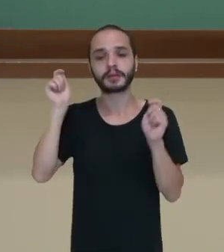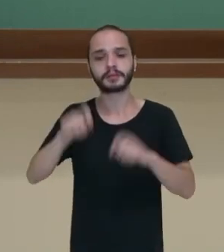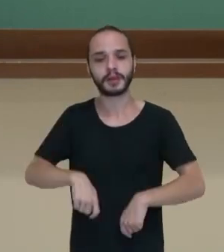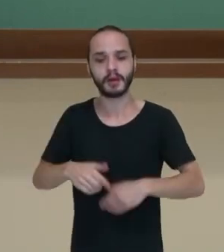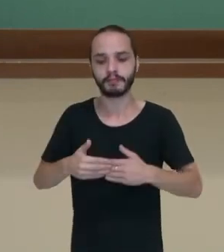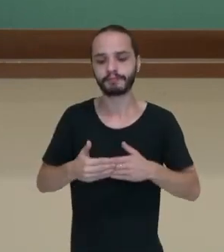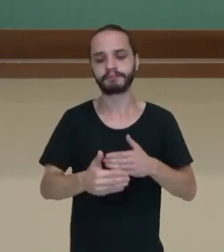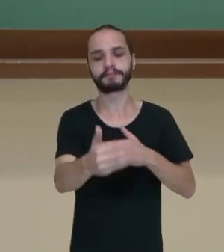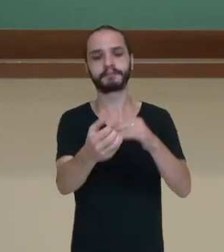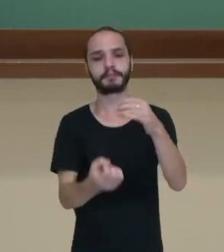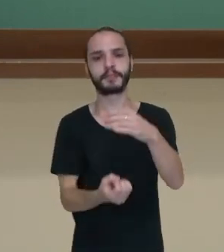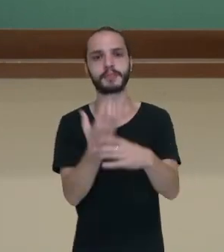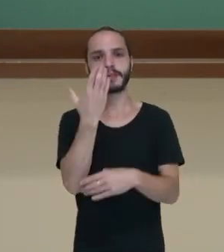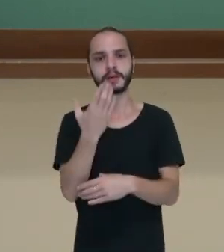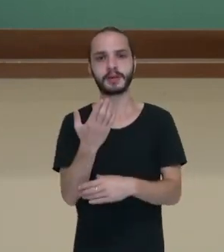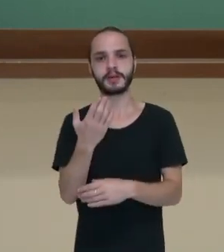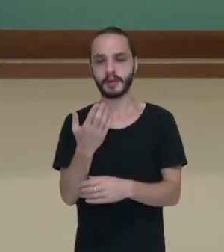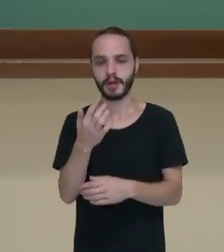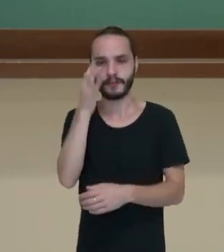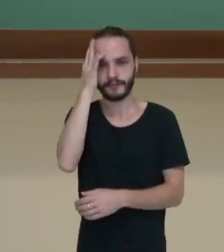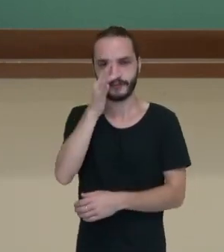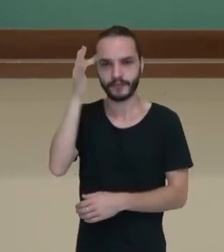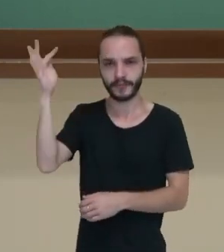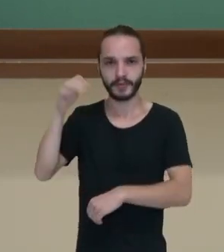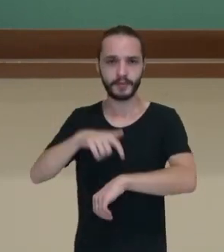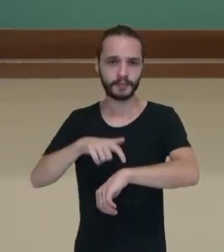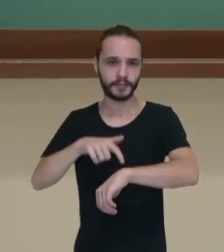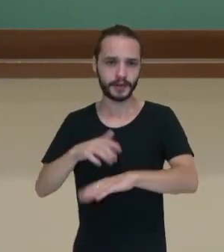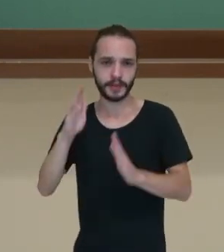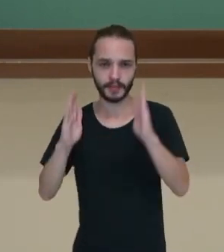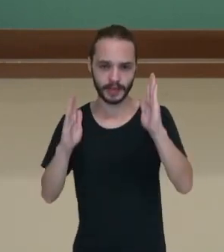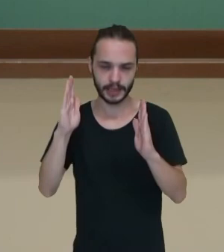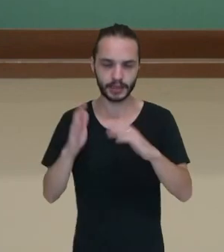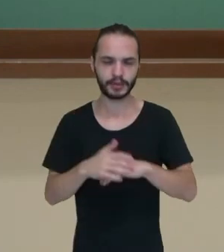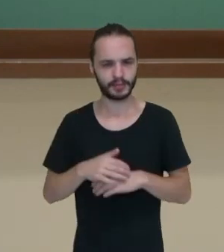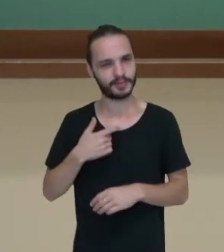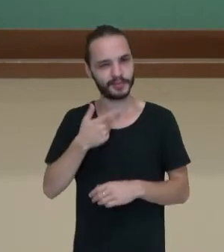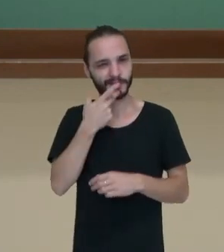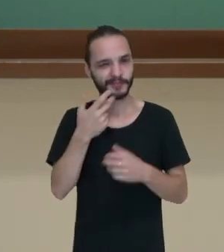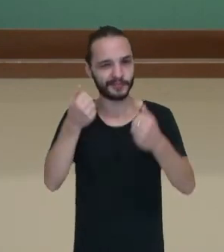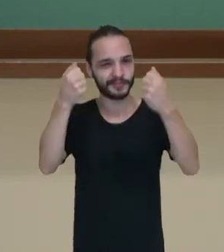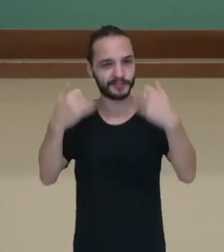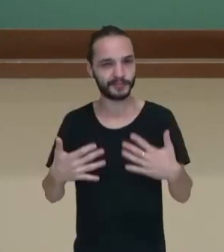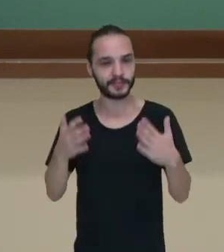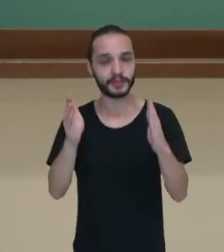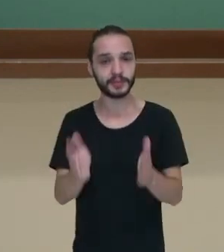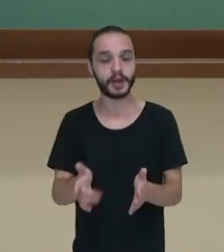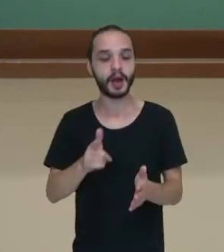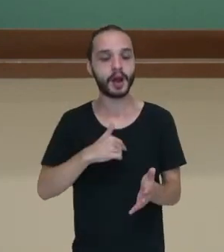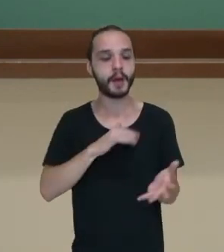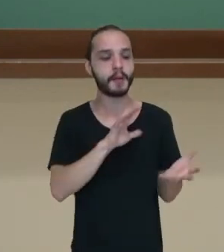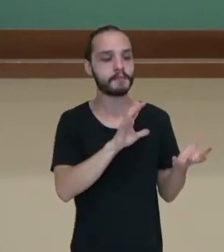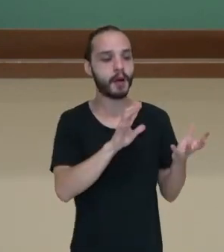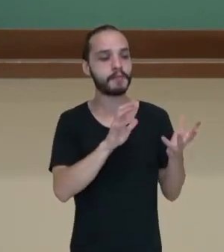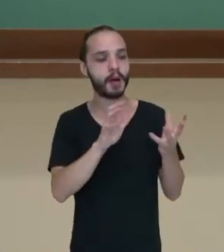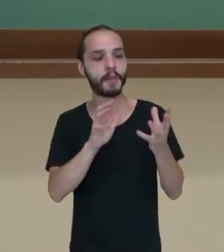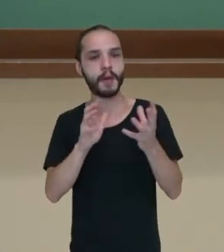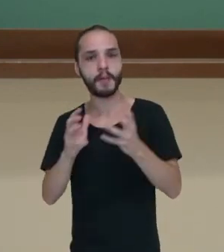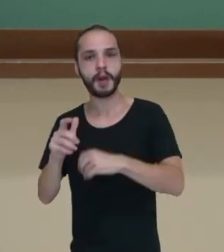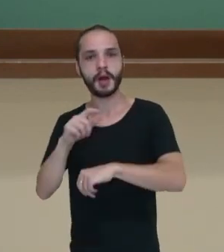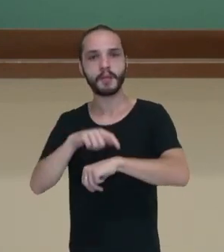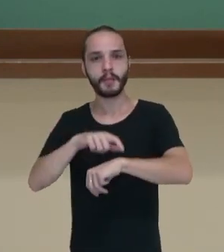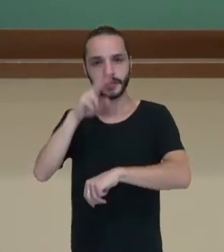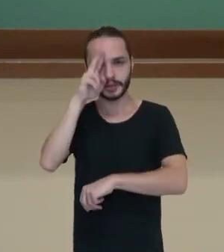filosofia nesse lugar e período. É bem o que eu estava comentando aqui com vocês, né? Essas mudanças ao longo da história que possibilitaram